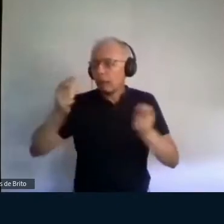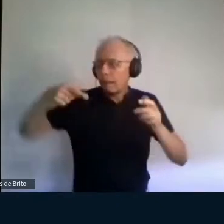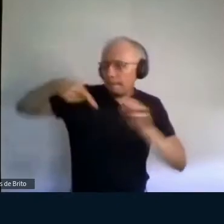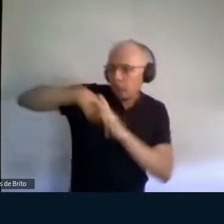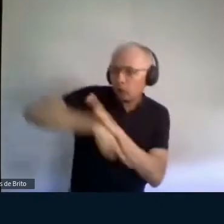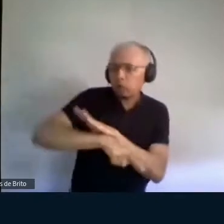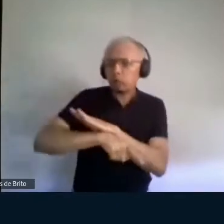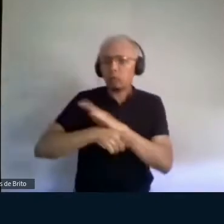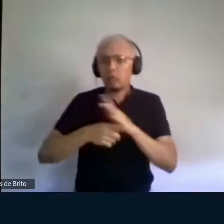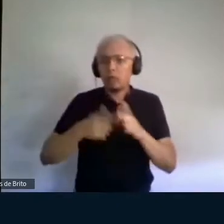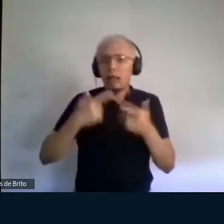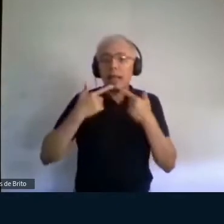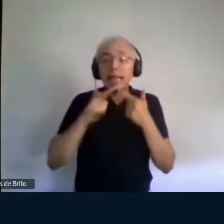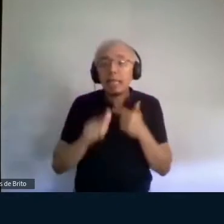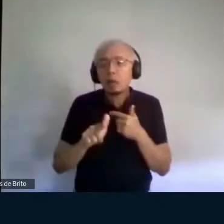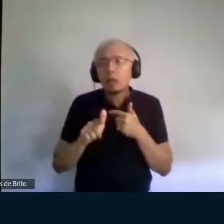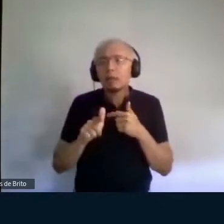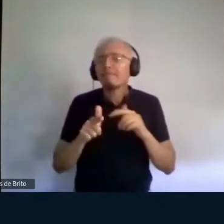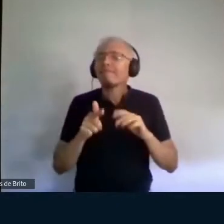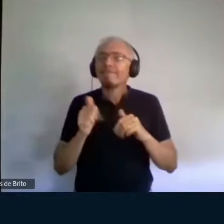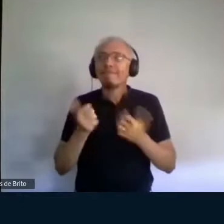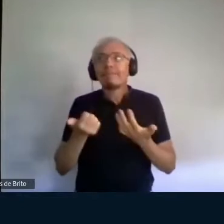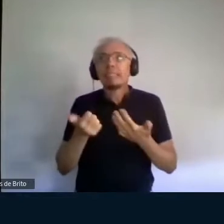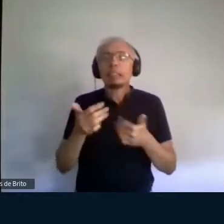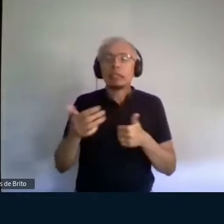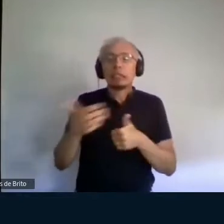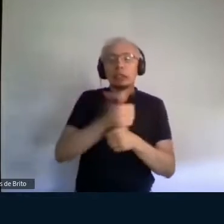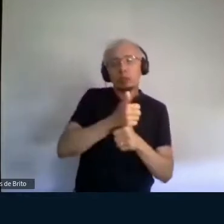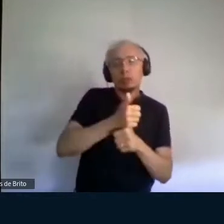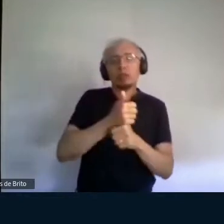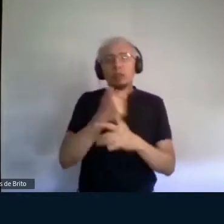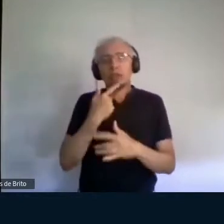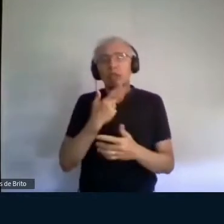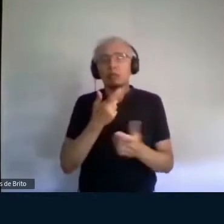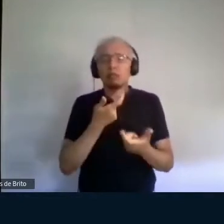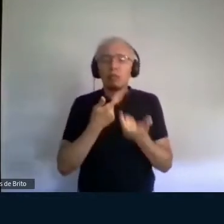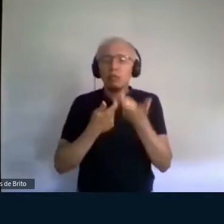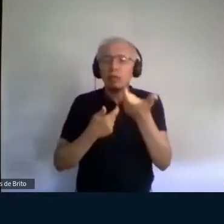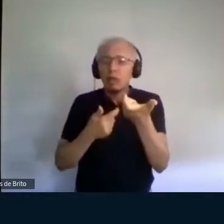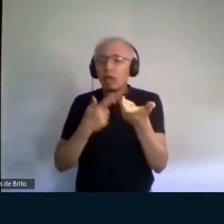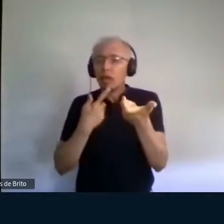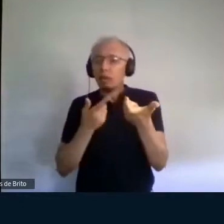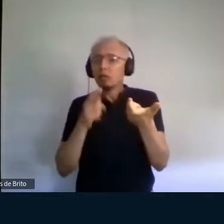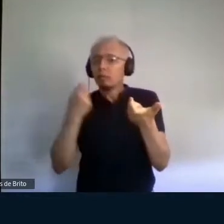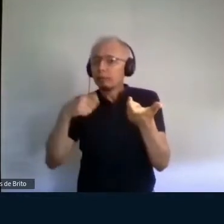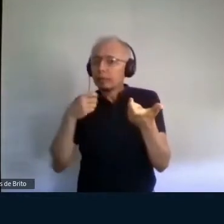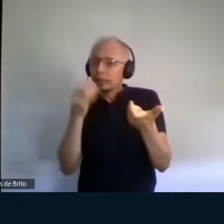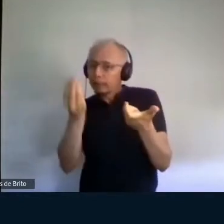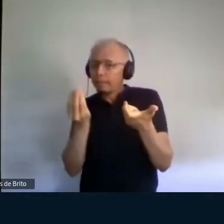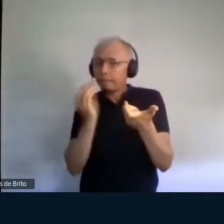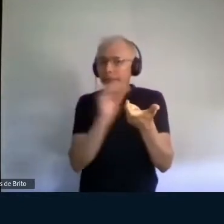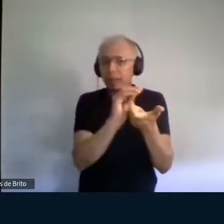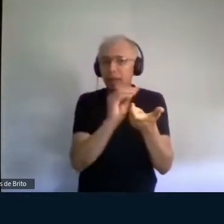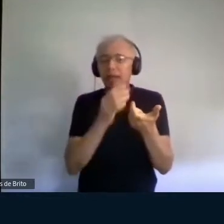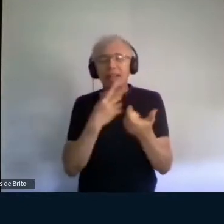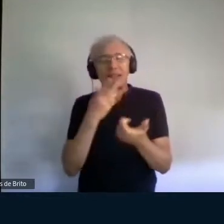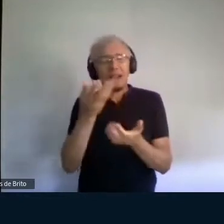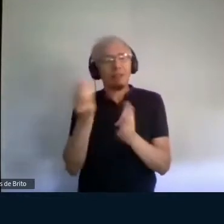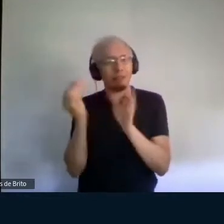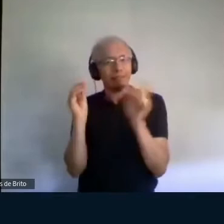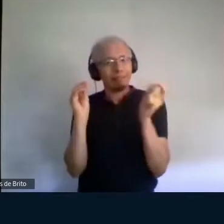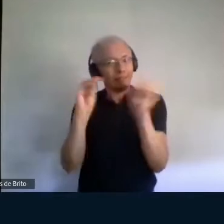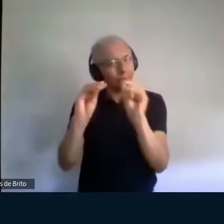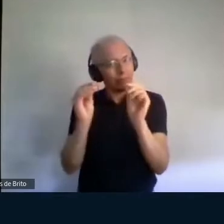ser substituído por um termo mais rigoroso cientificamente, e eu anotei isso na sua dissertação, você vai